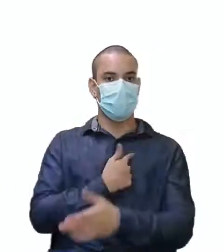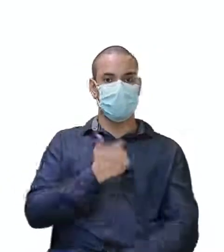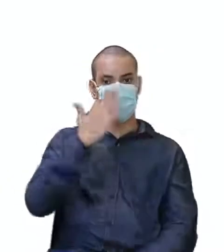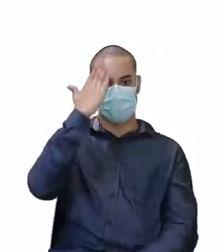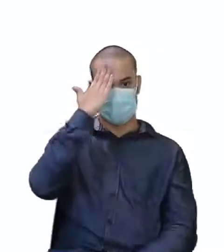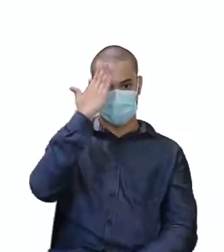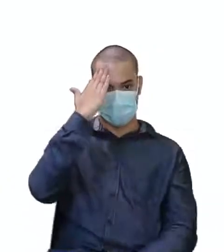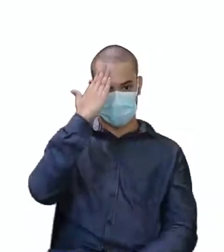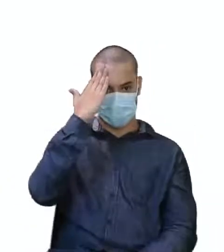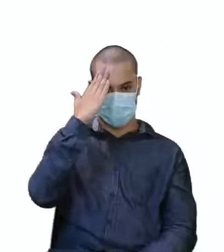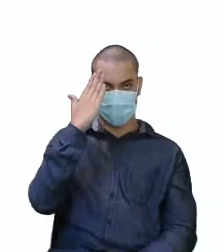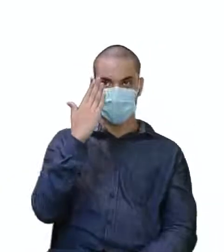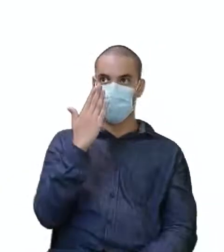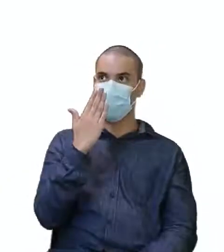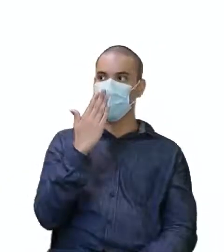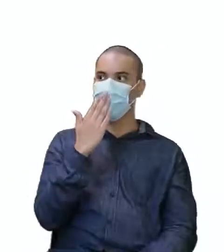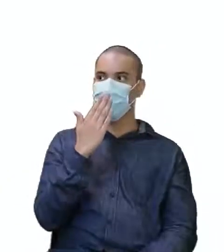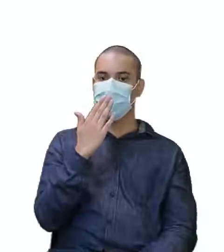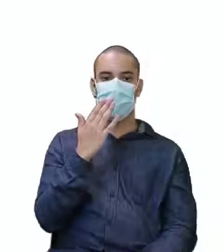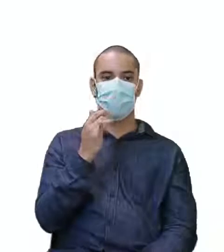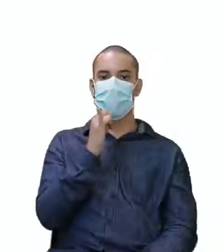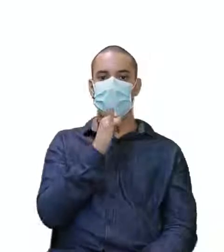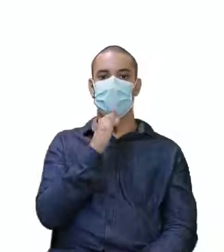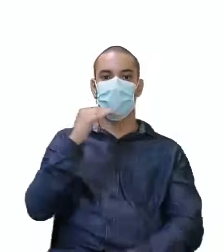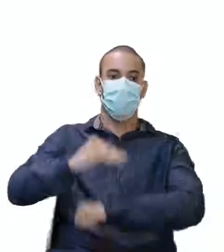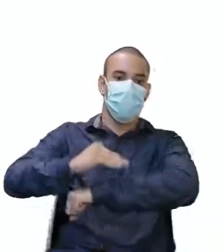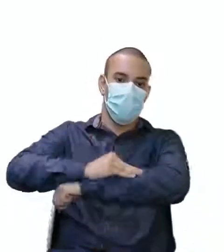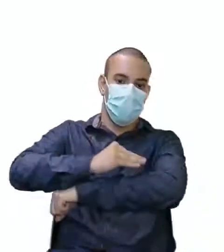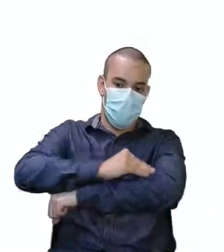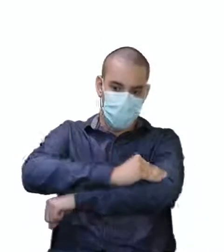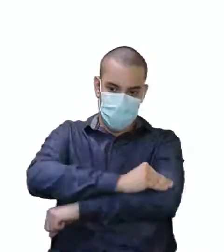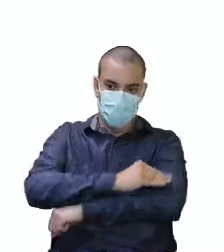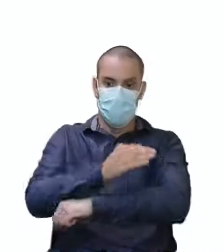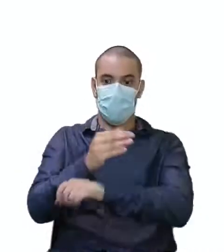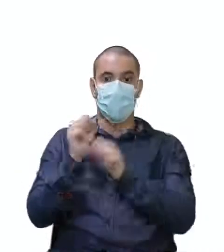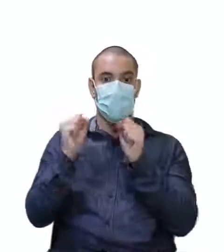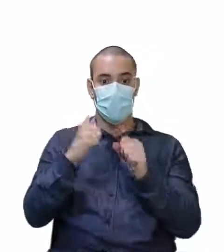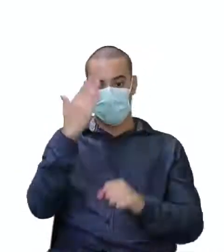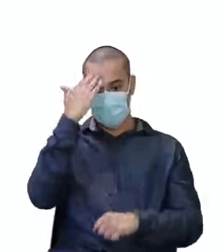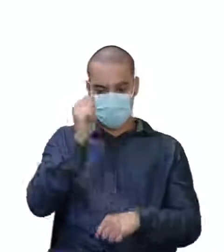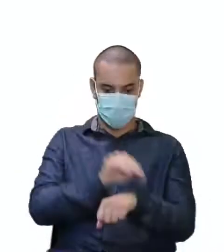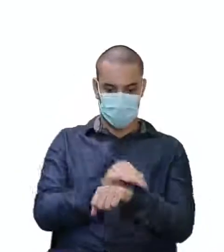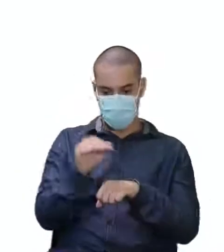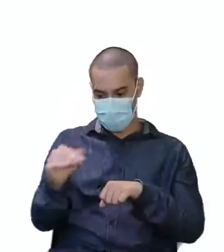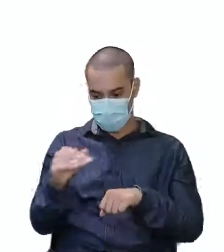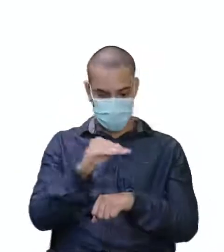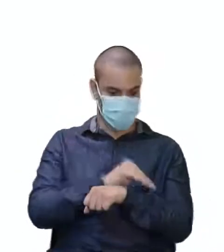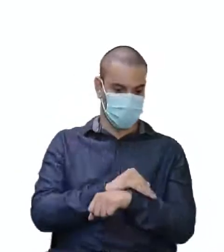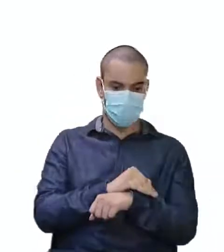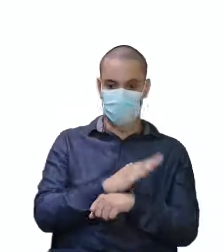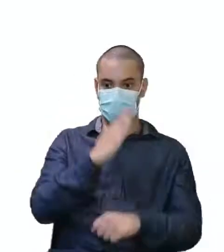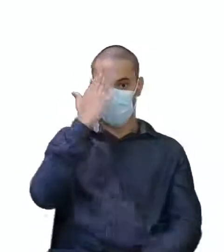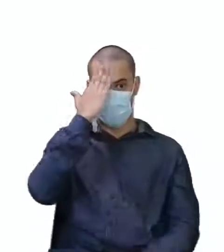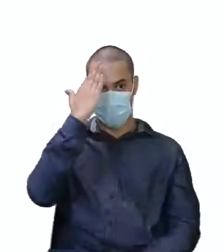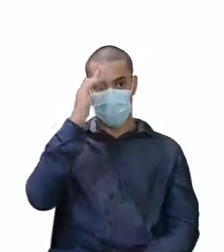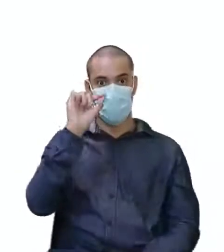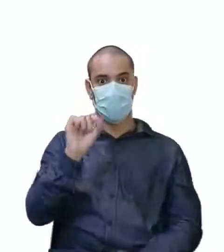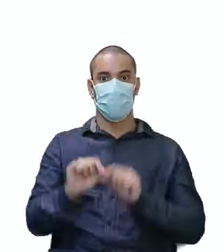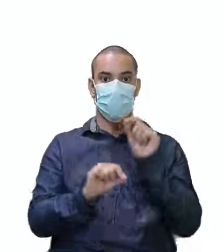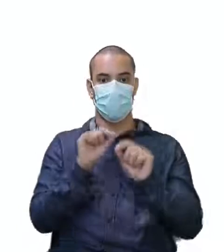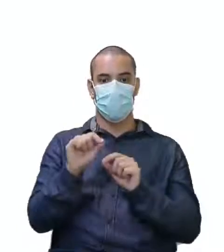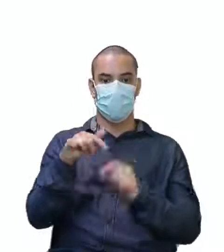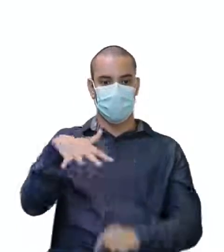ele vai estar... Um réptil não, vou botar um anfíbio aqui, para dar o exemplo que eu quero. Se eu sei que ele é um anfíbio, eu sei que a